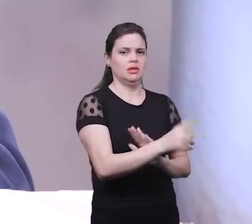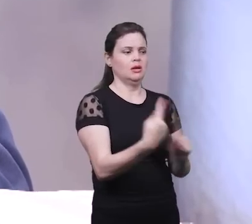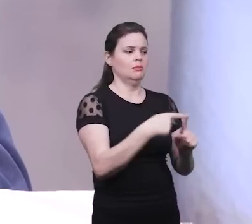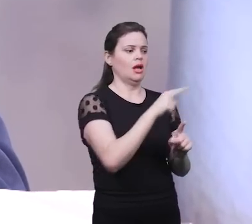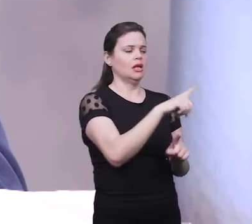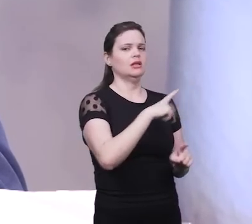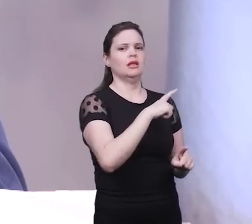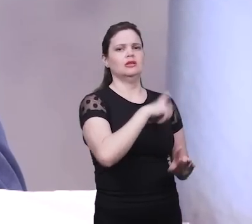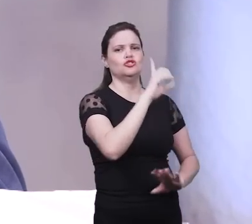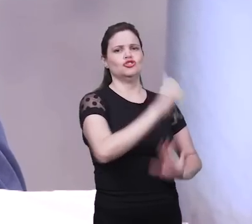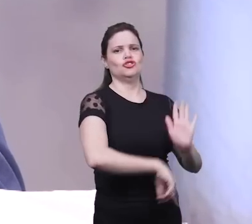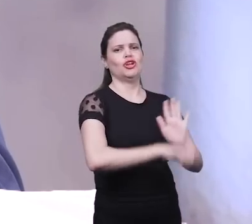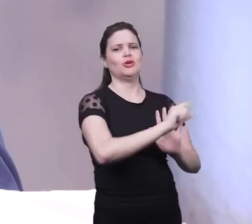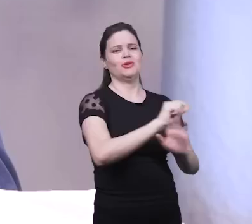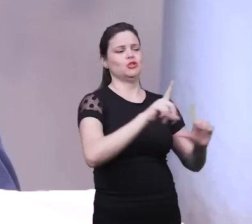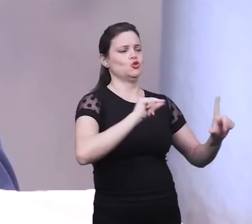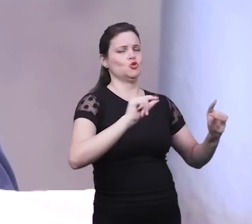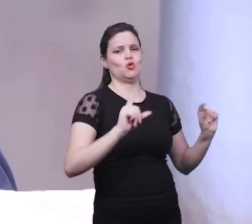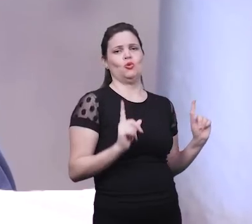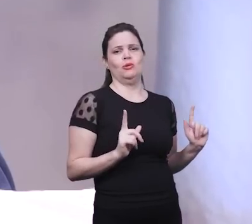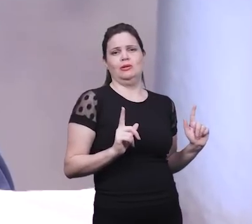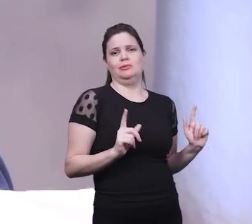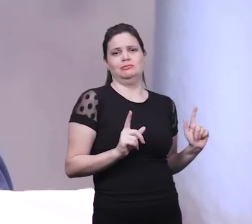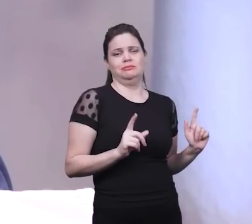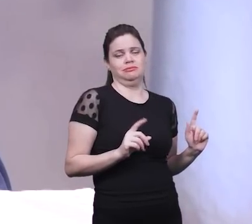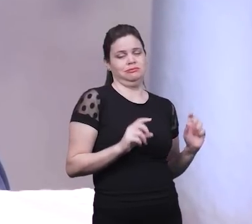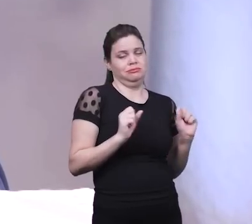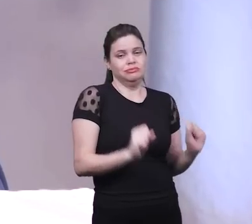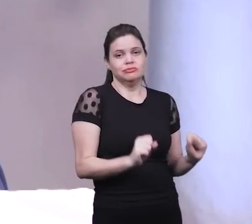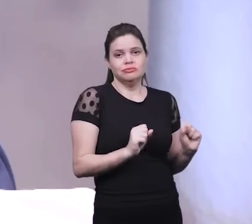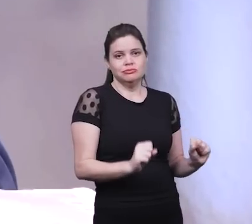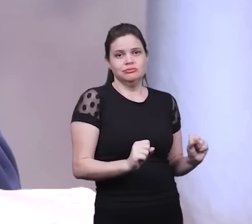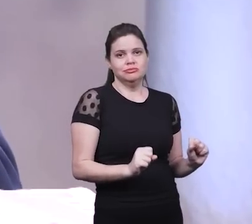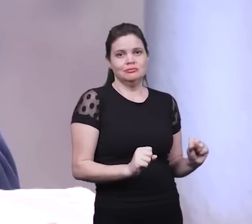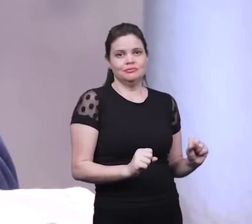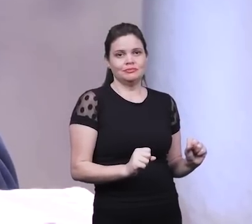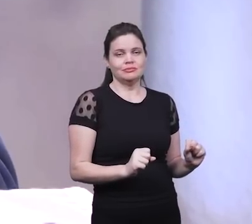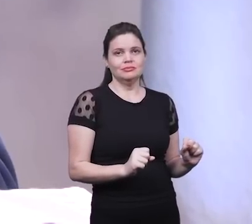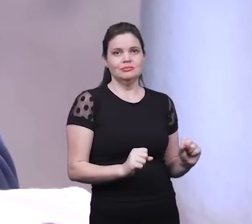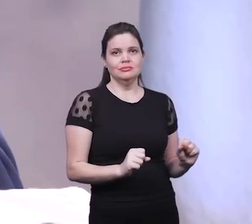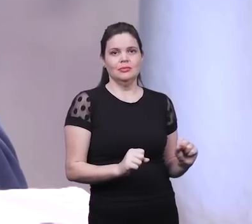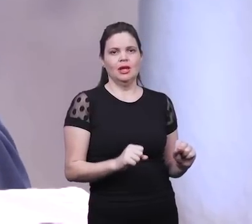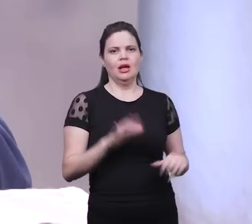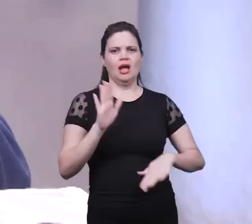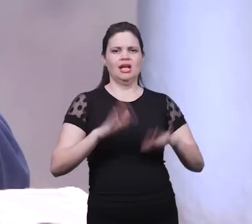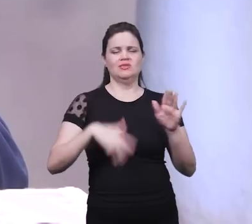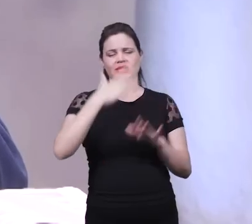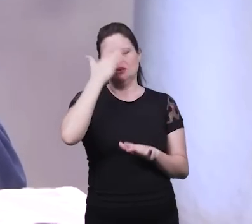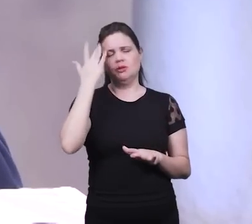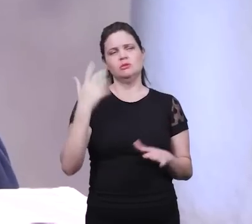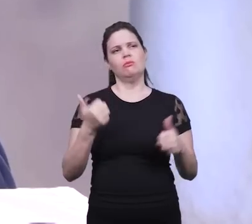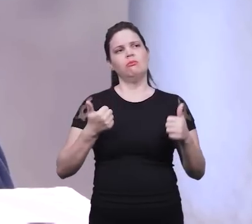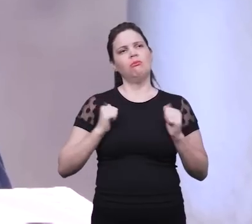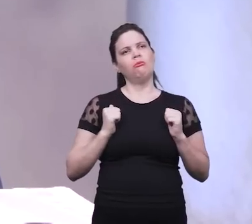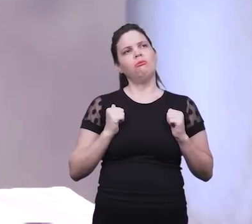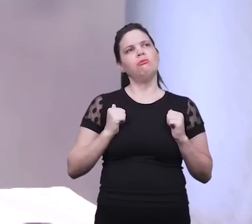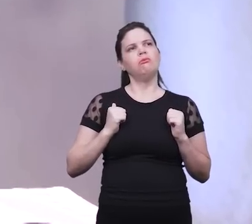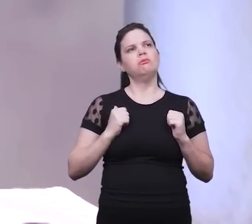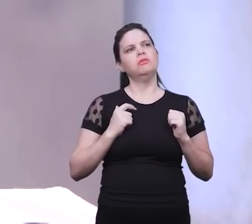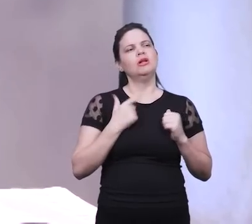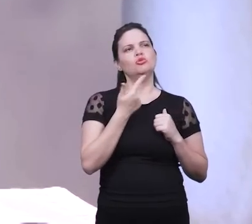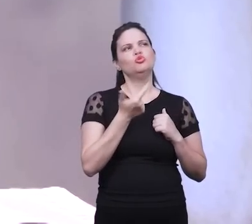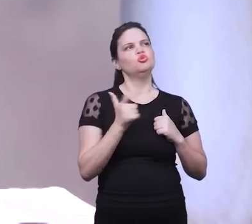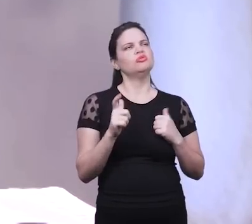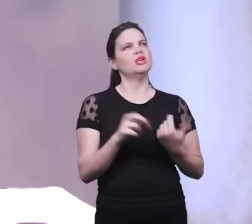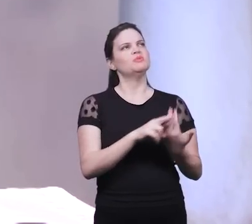não quiser. Para muitos é um bom negócio ficar acomodado ali, sem responsabilidade, mas o chamado